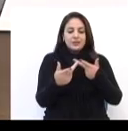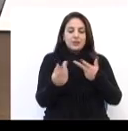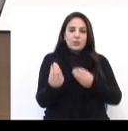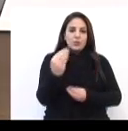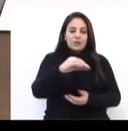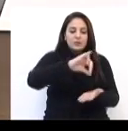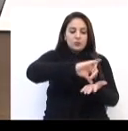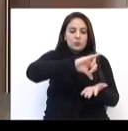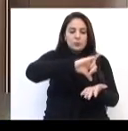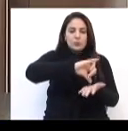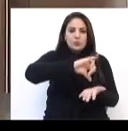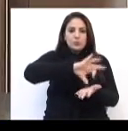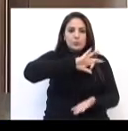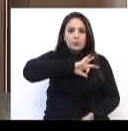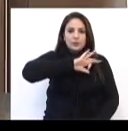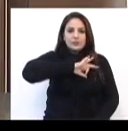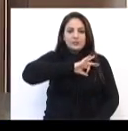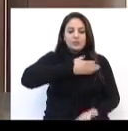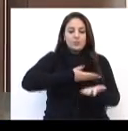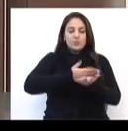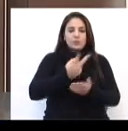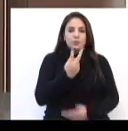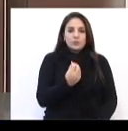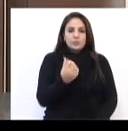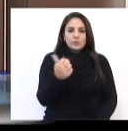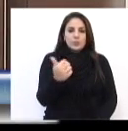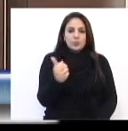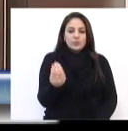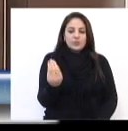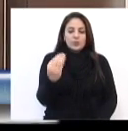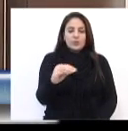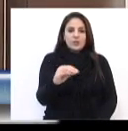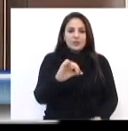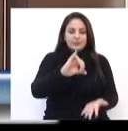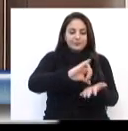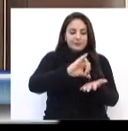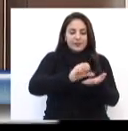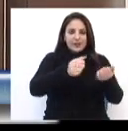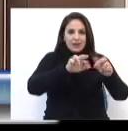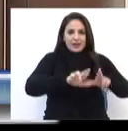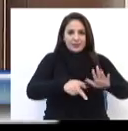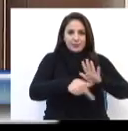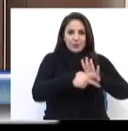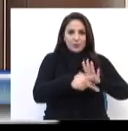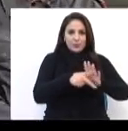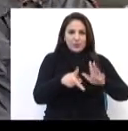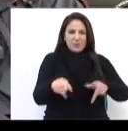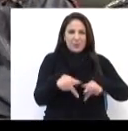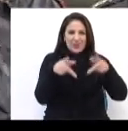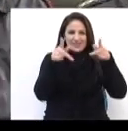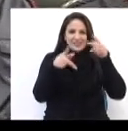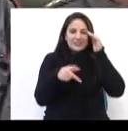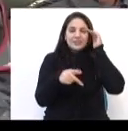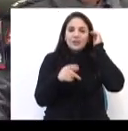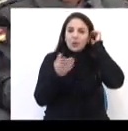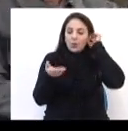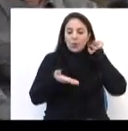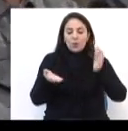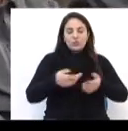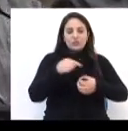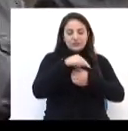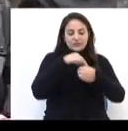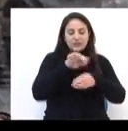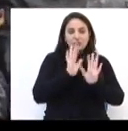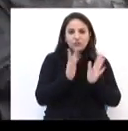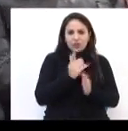instalação dos núcleos iniciou em 2011 com a implantação dos territórios da paz. Hoje, a cidade já conta